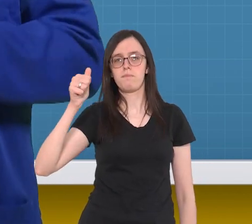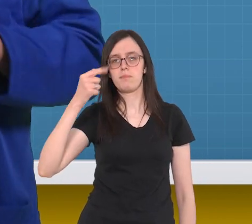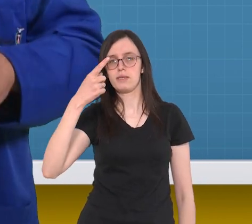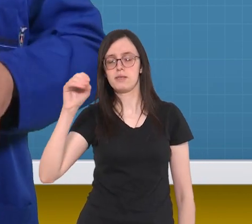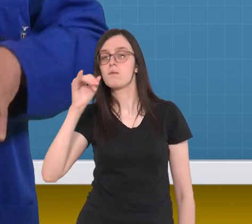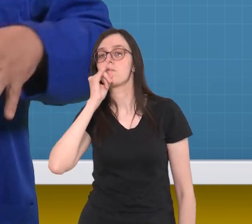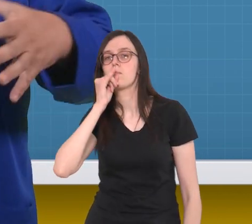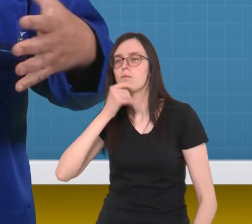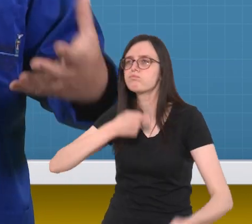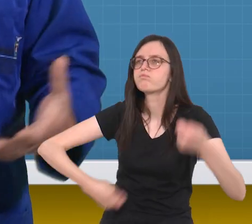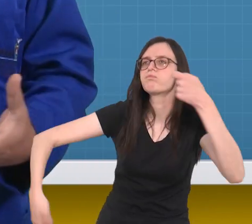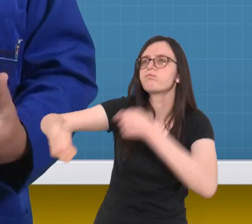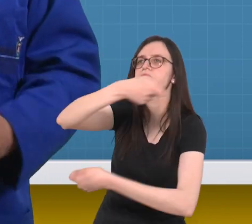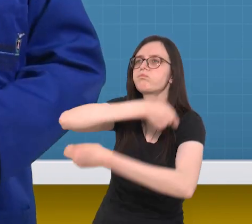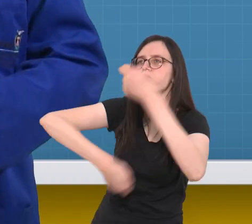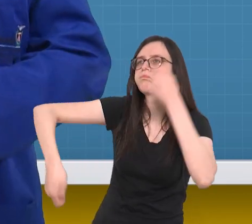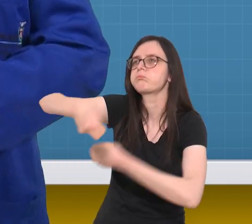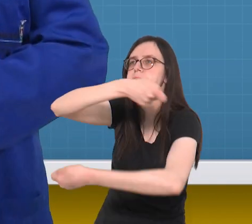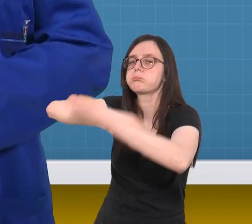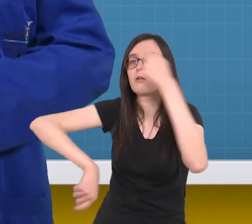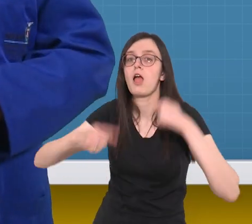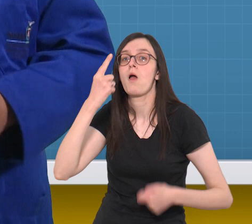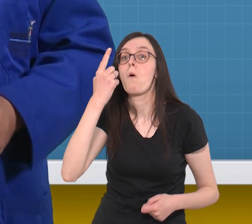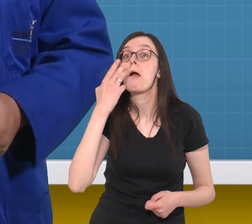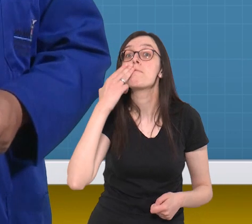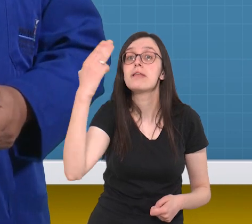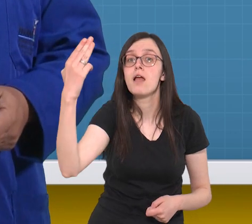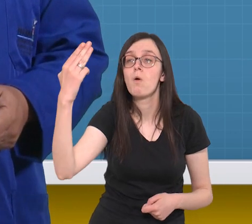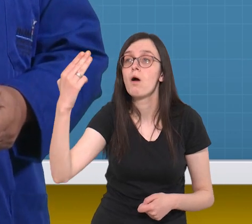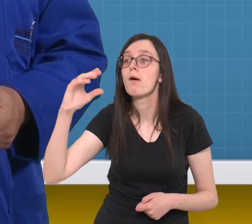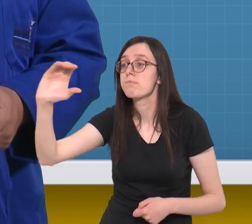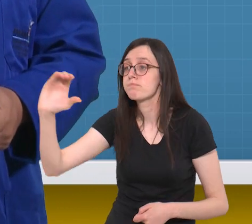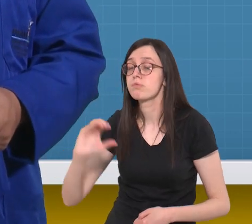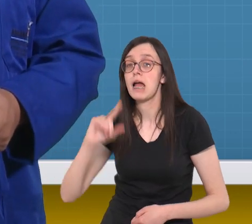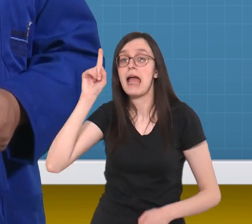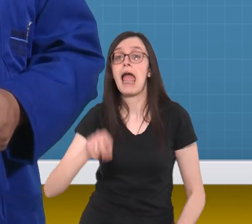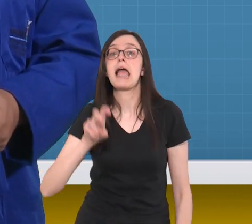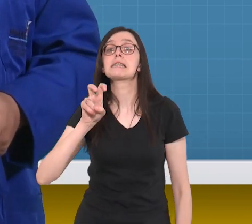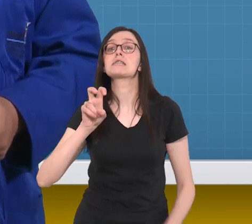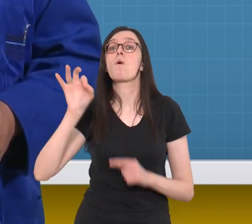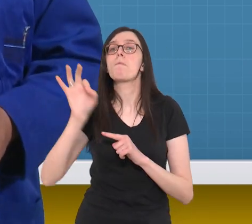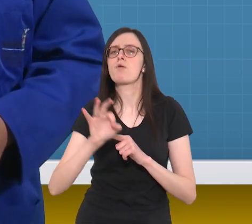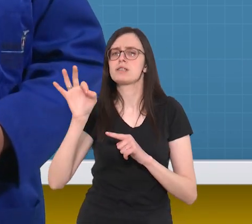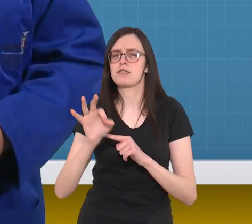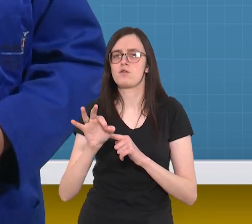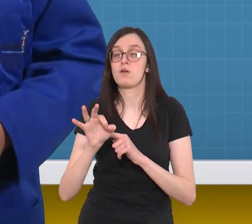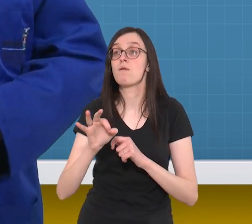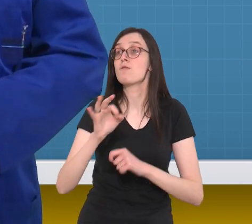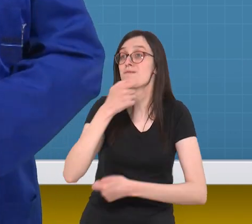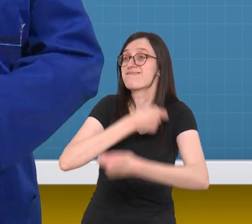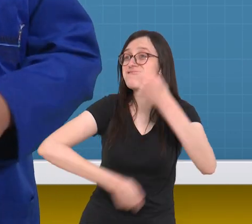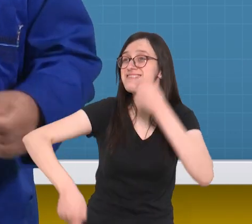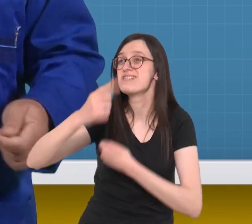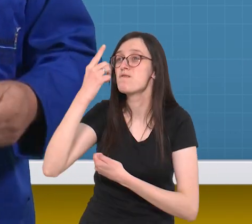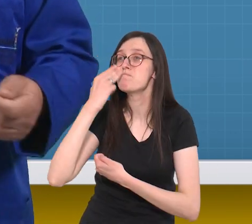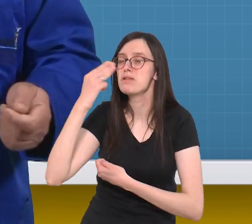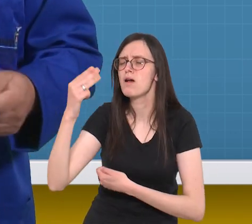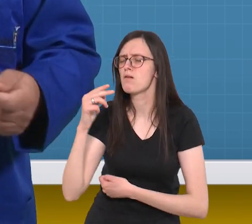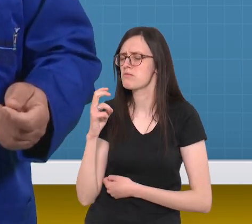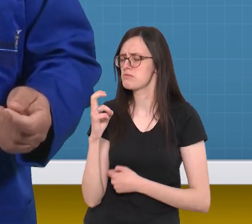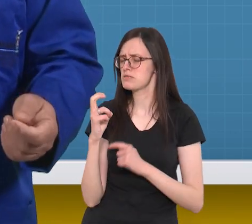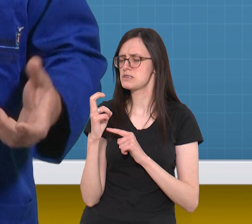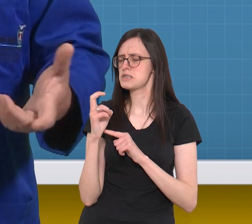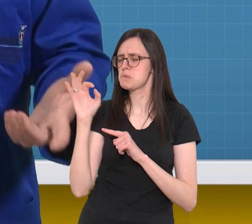problema é, a corretora comercializou 1 milhão e ela tem direito a 5% de comissão. A minha pergunta é: quanto significa